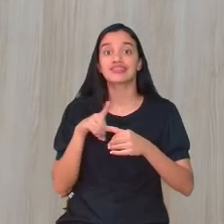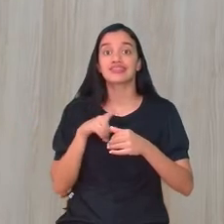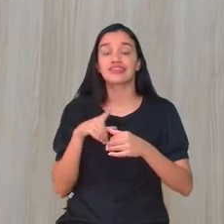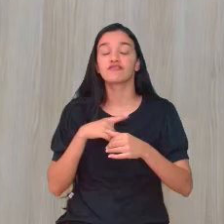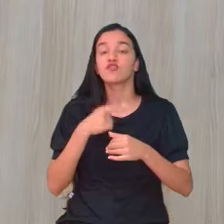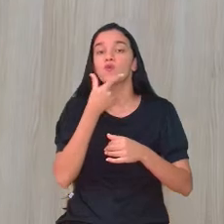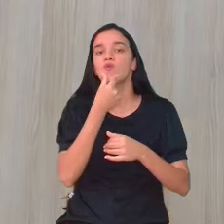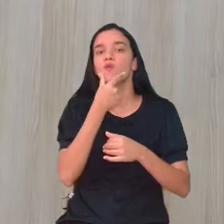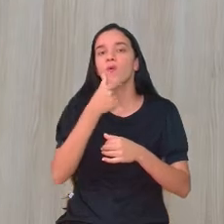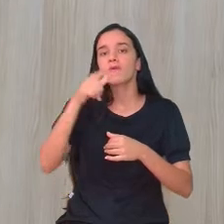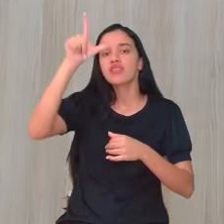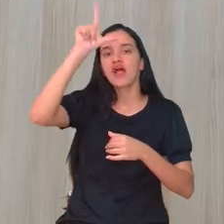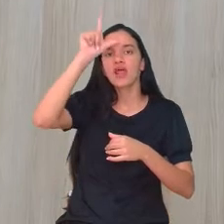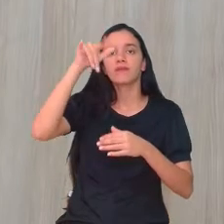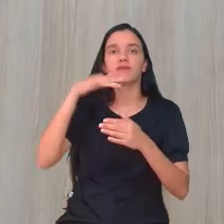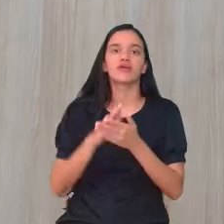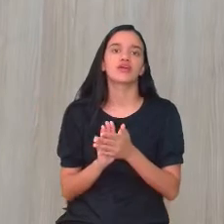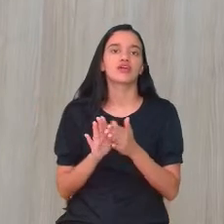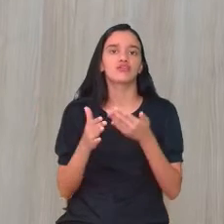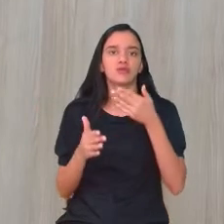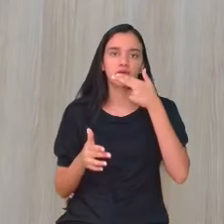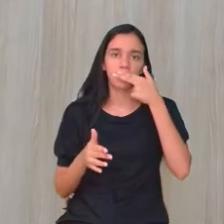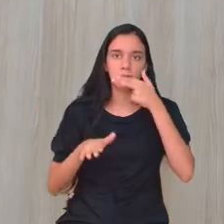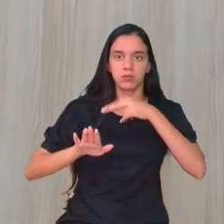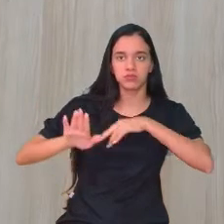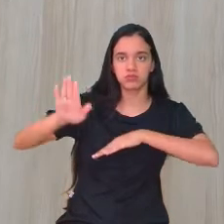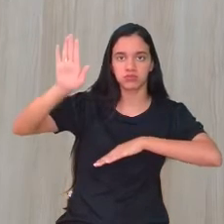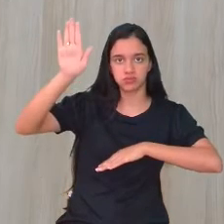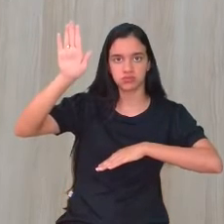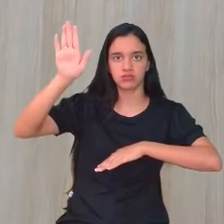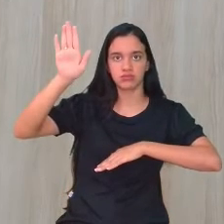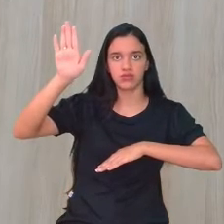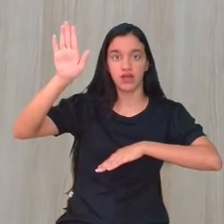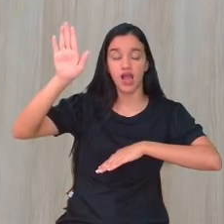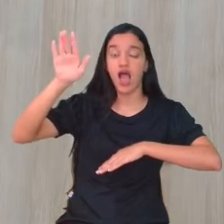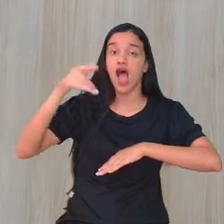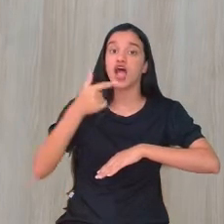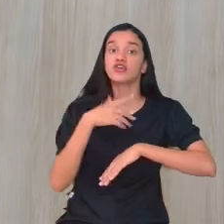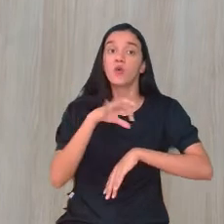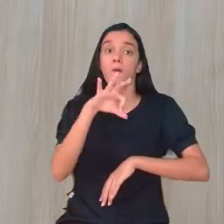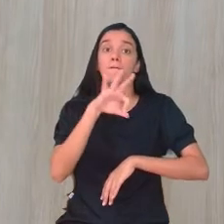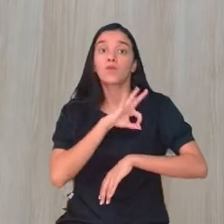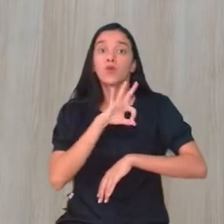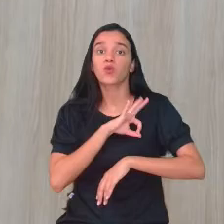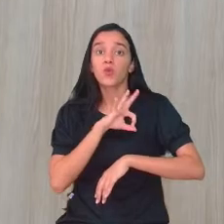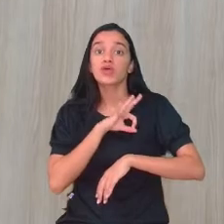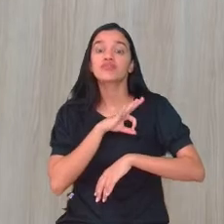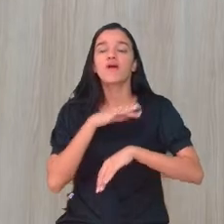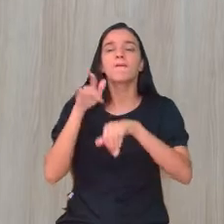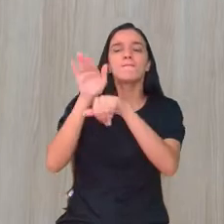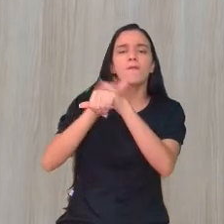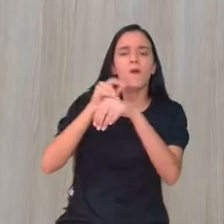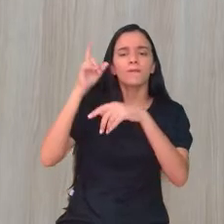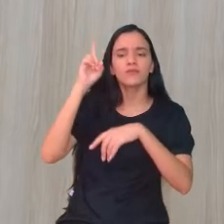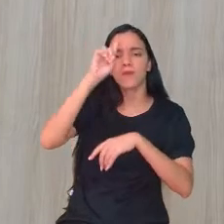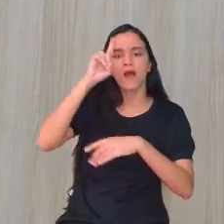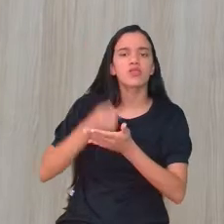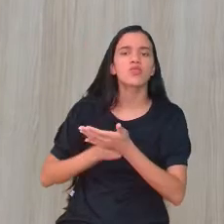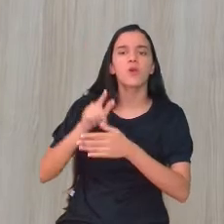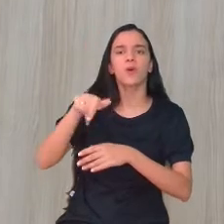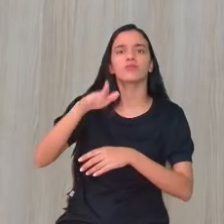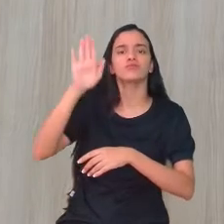nazista, certo? E imediatamente o policial mandou o camarada baixar a mão e conduziu ele para